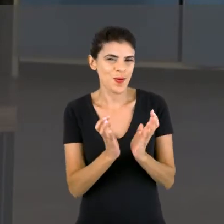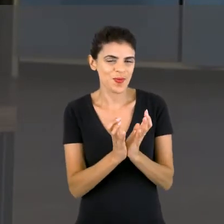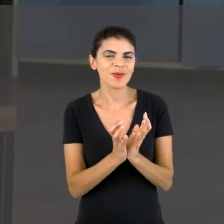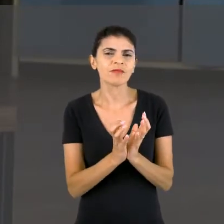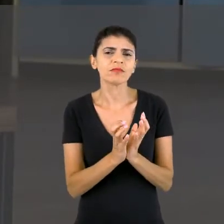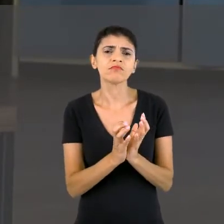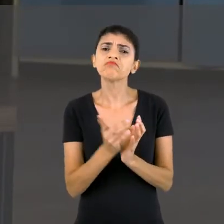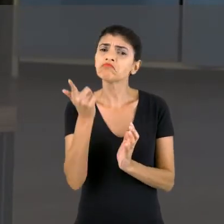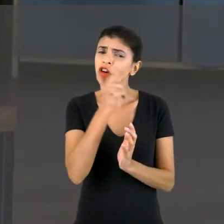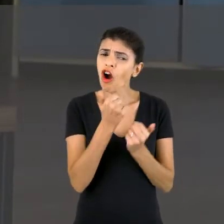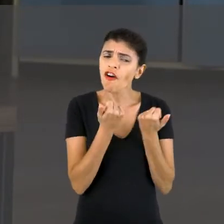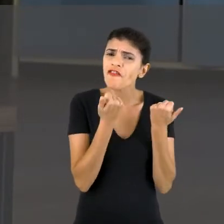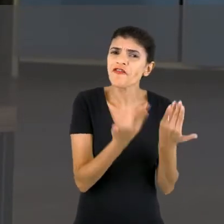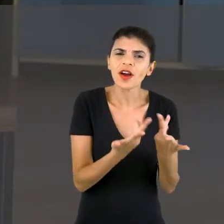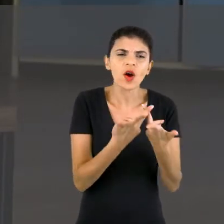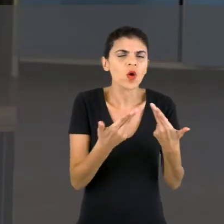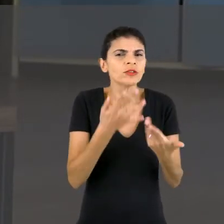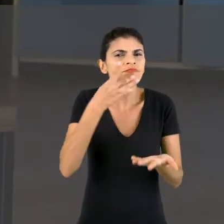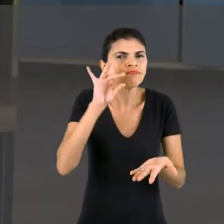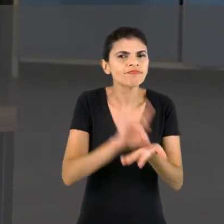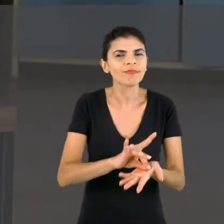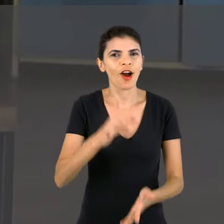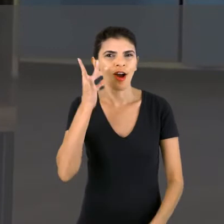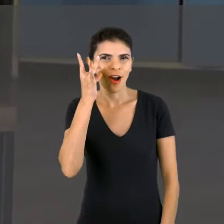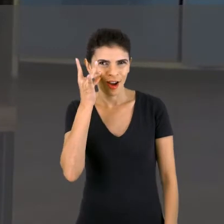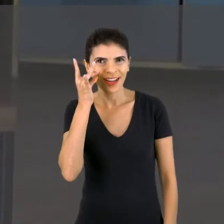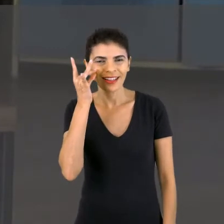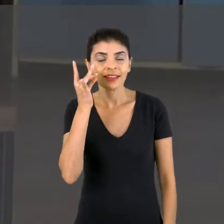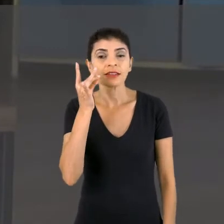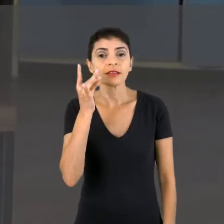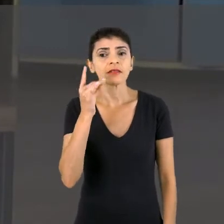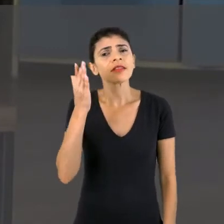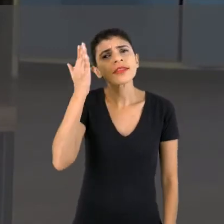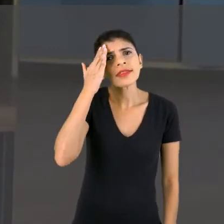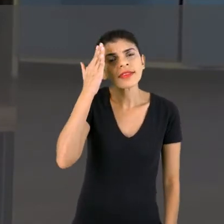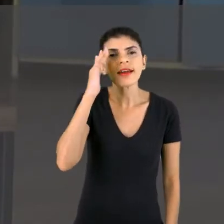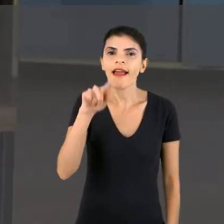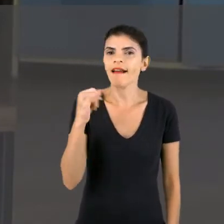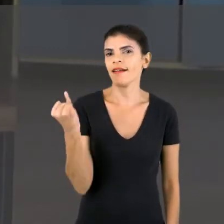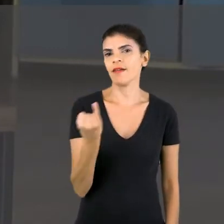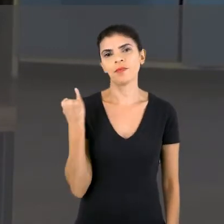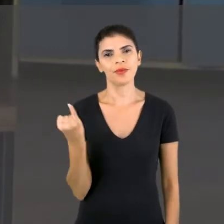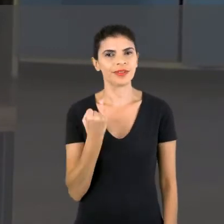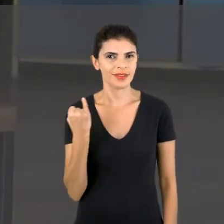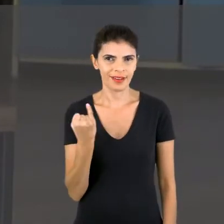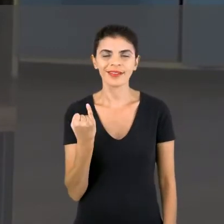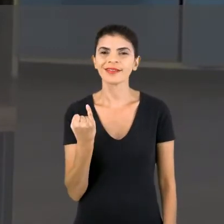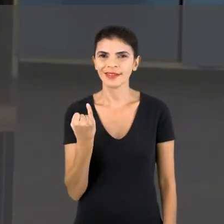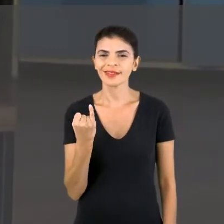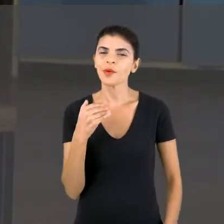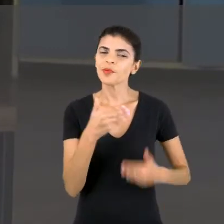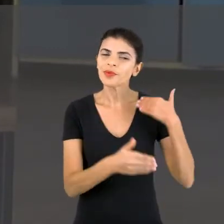companhia, proporcionou coisas muito concretas. Então, a gente entende que é muito importante